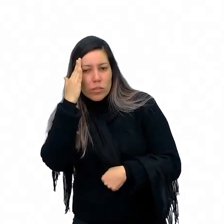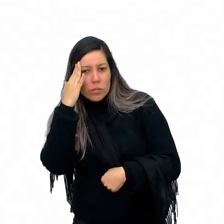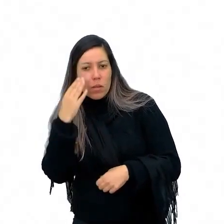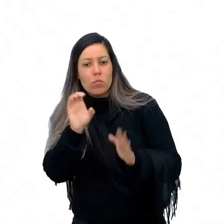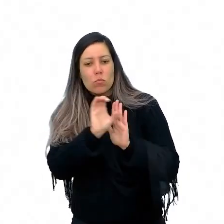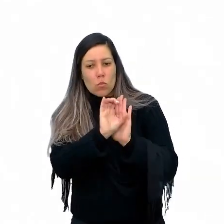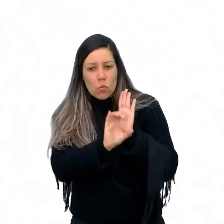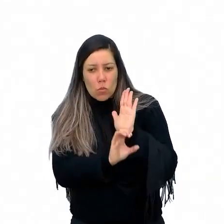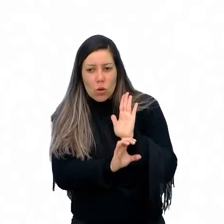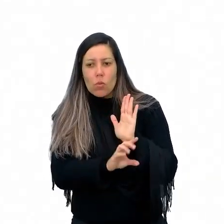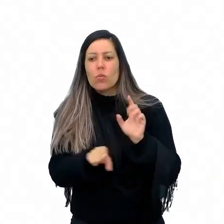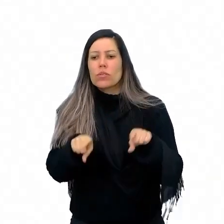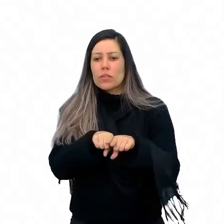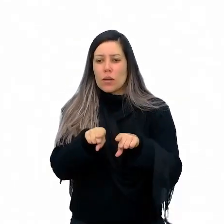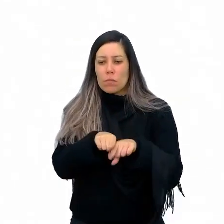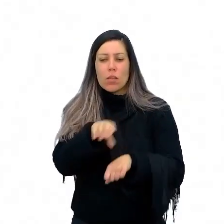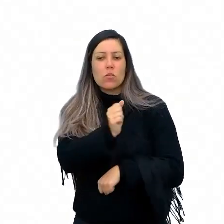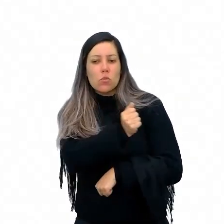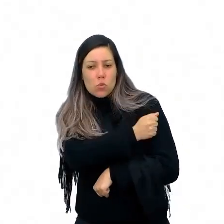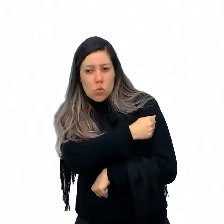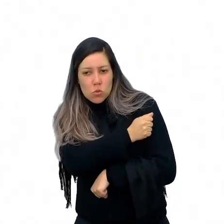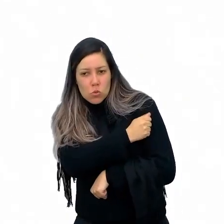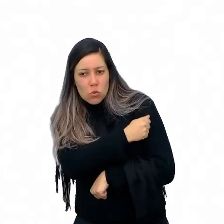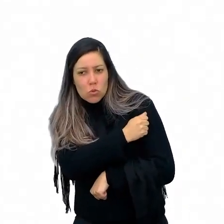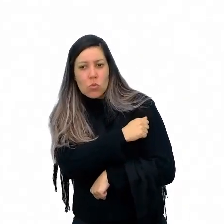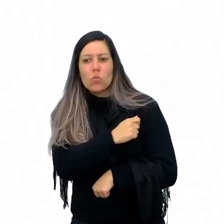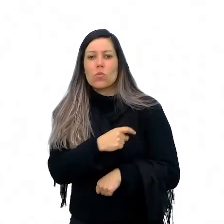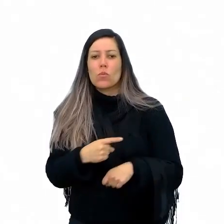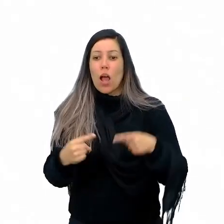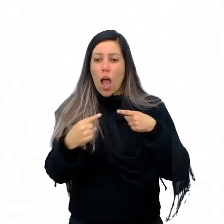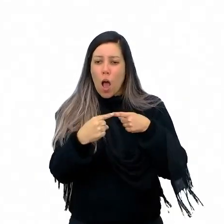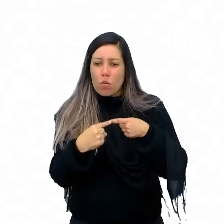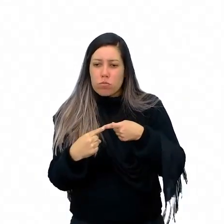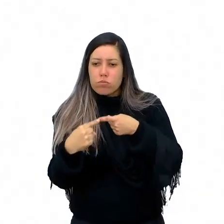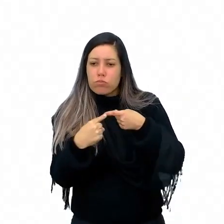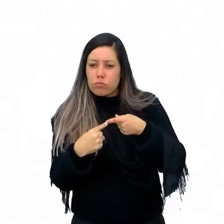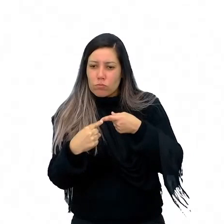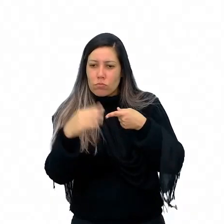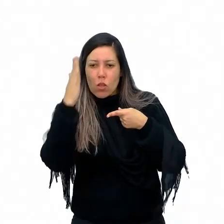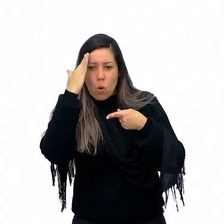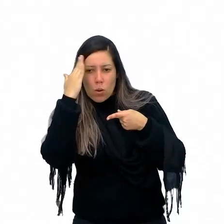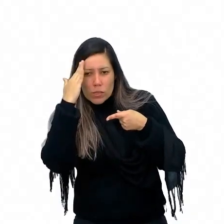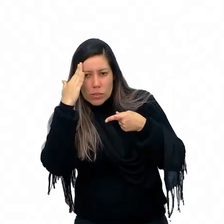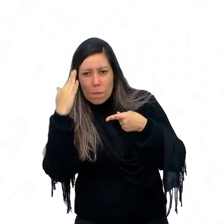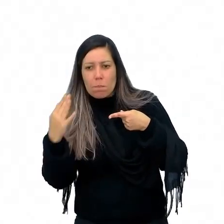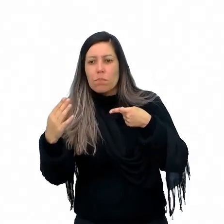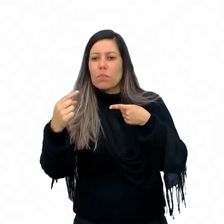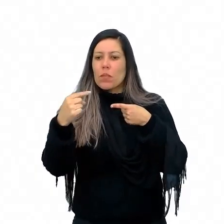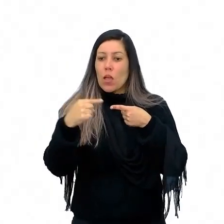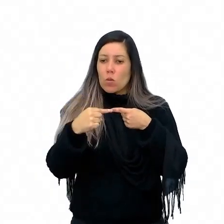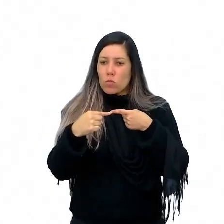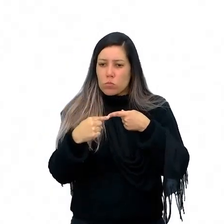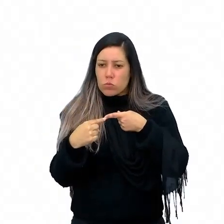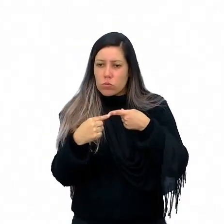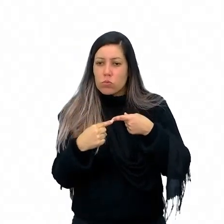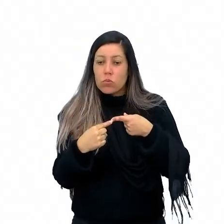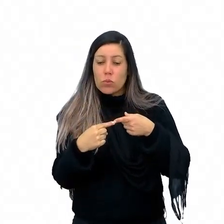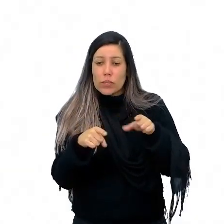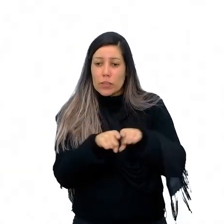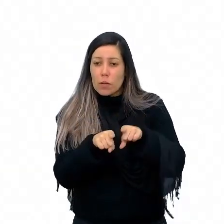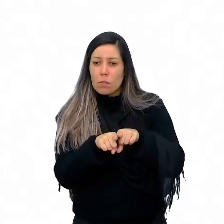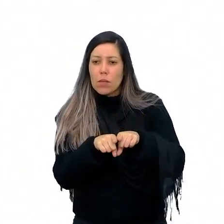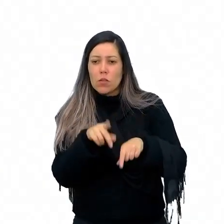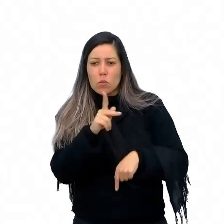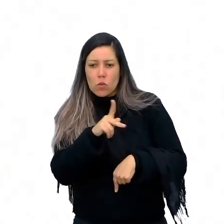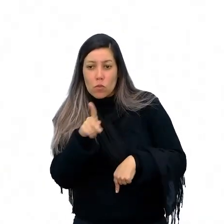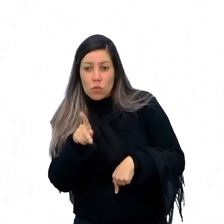muito bem o conteúdo, mas quando eu faço essa junção do conhecimento dos estudantes, isso vira uma coisa só, né? Que